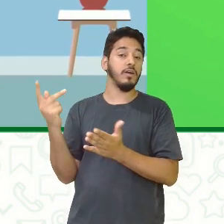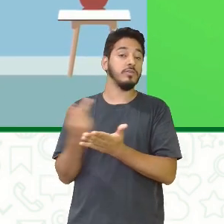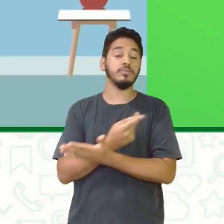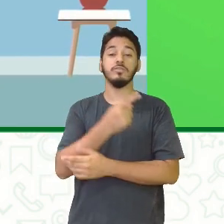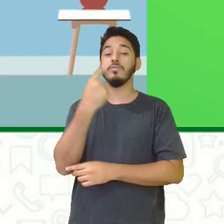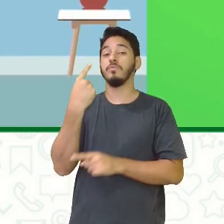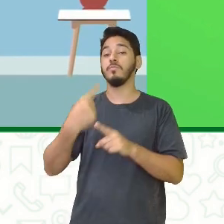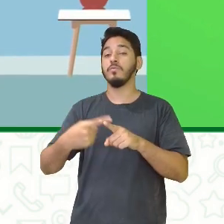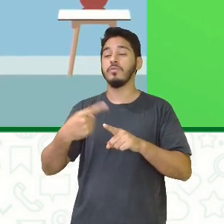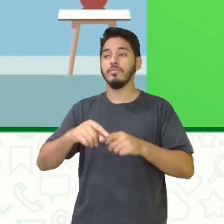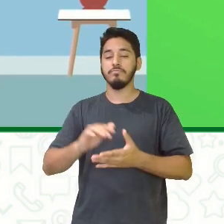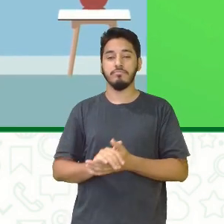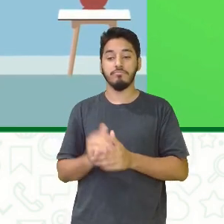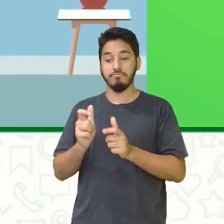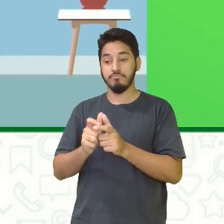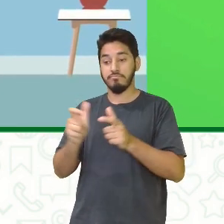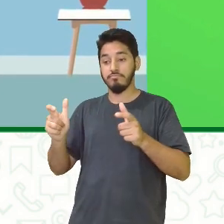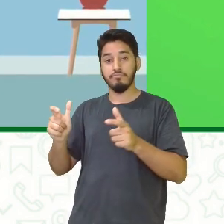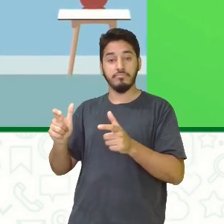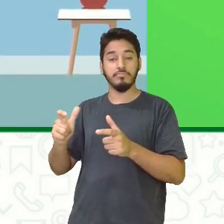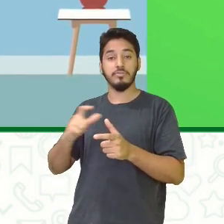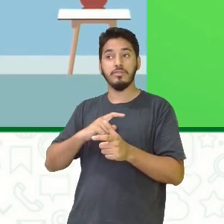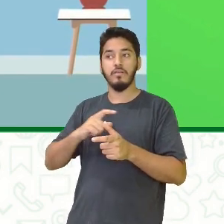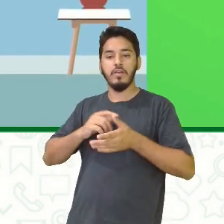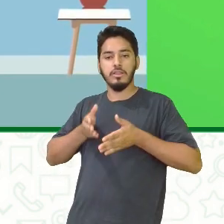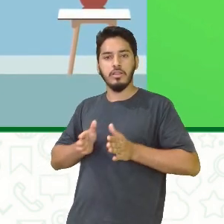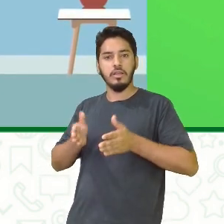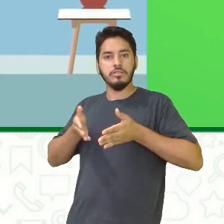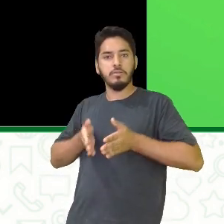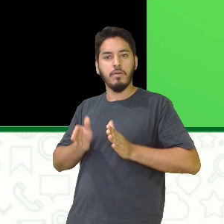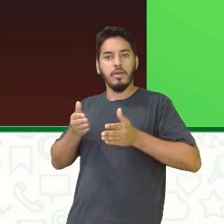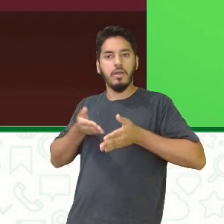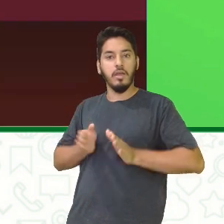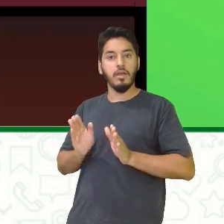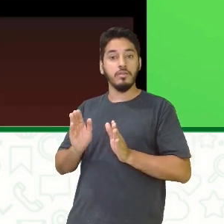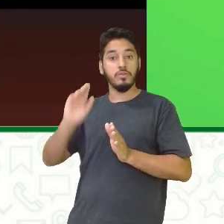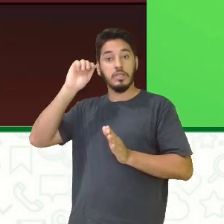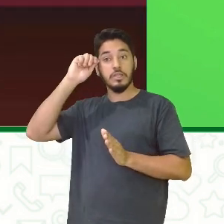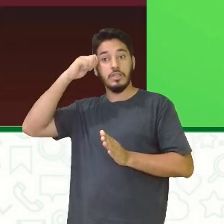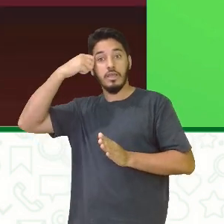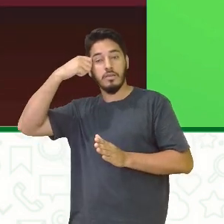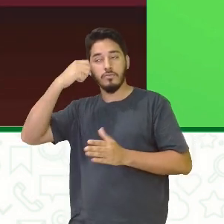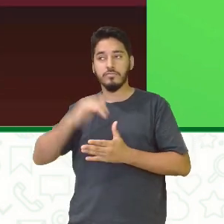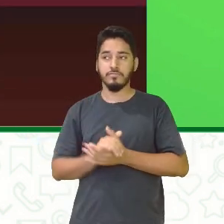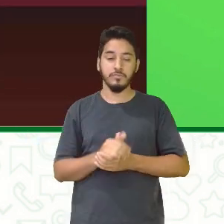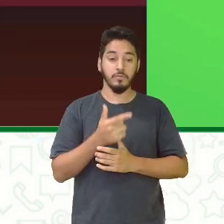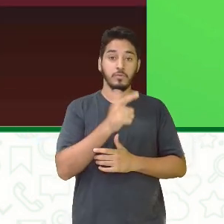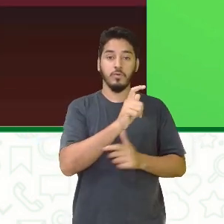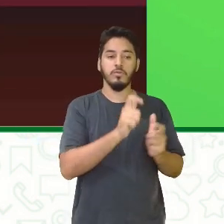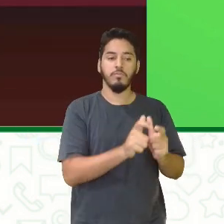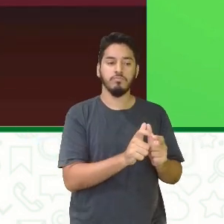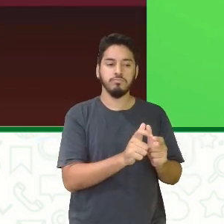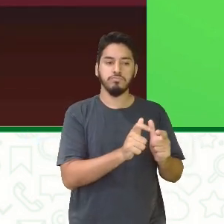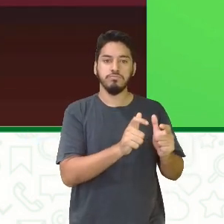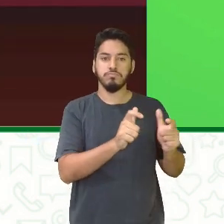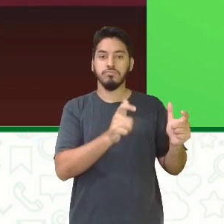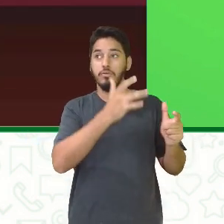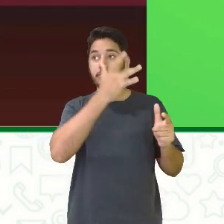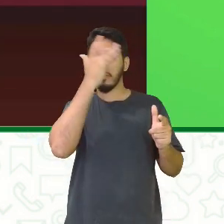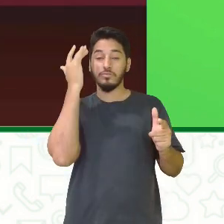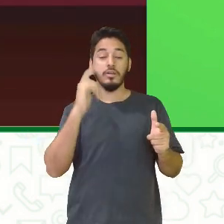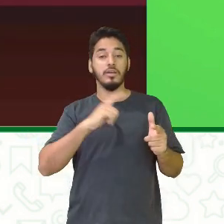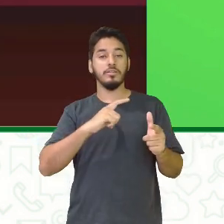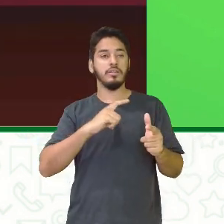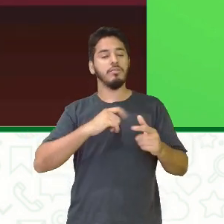um lado, houve um maior número de nascimentos entre a parcela da população negra, e, por outro, aumentou a quantidade de pessoas que passaram a